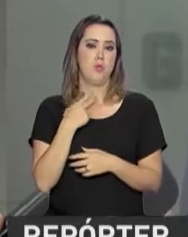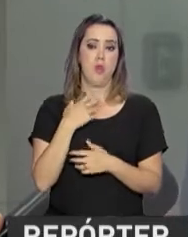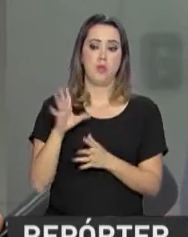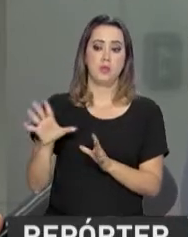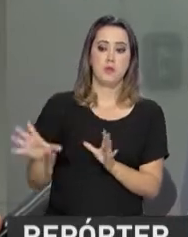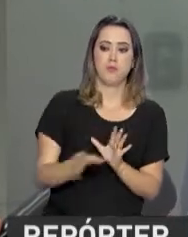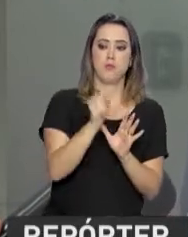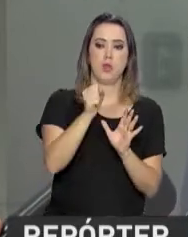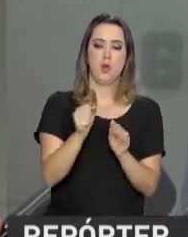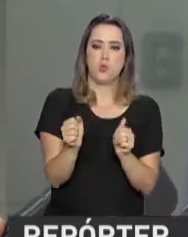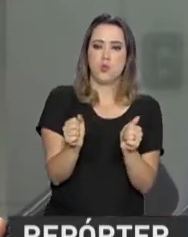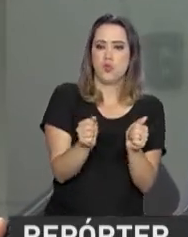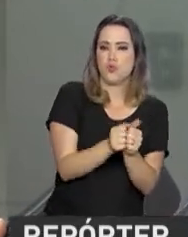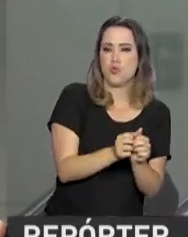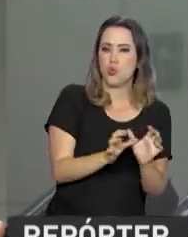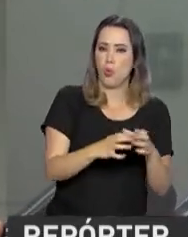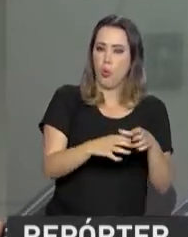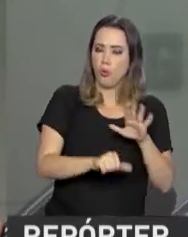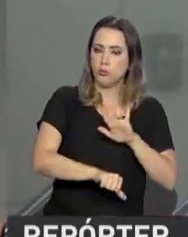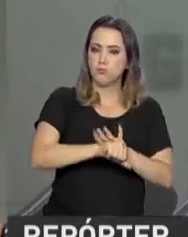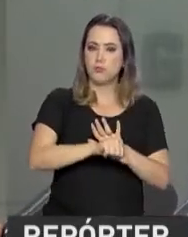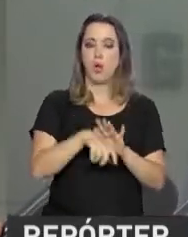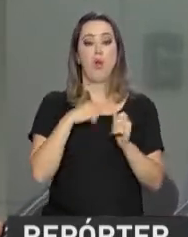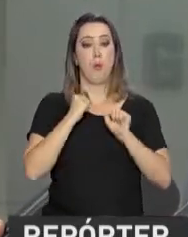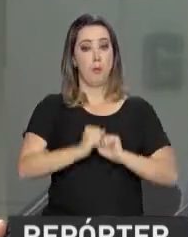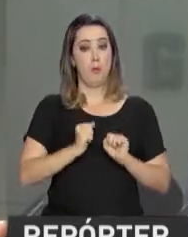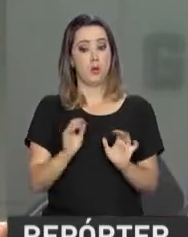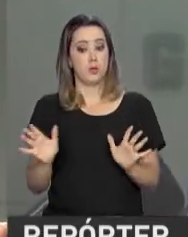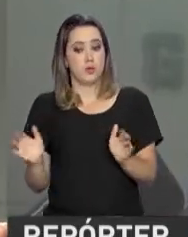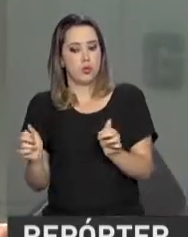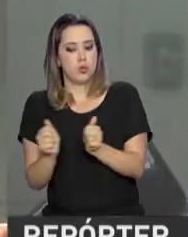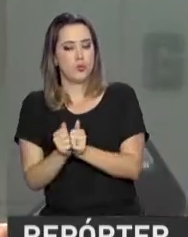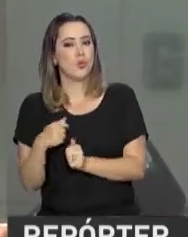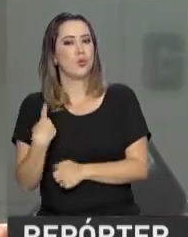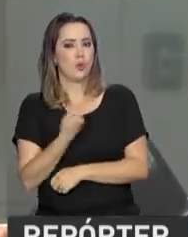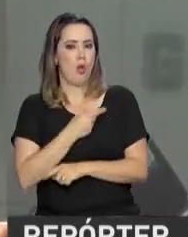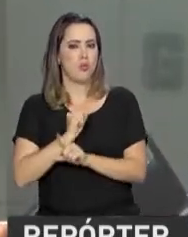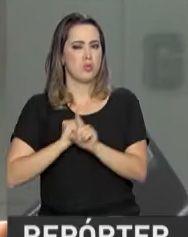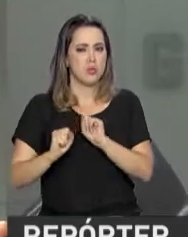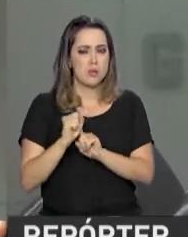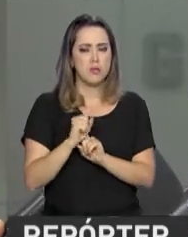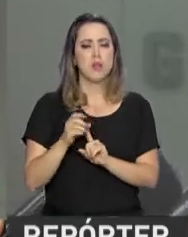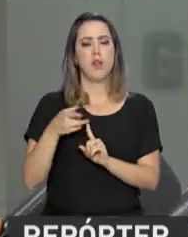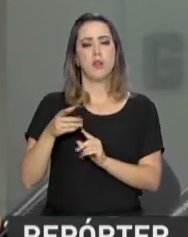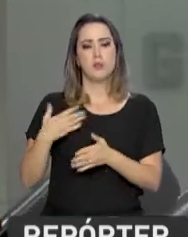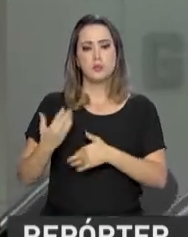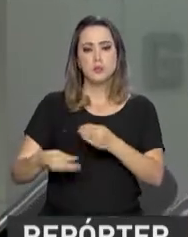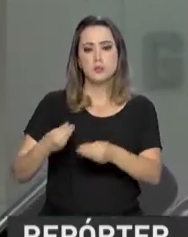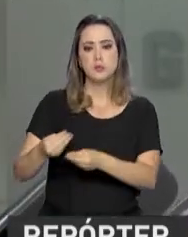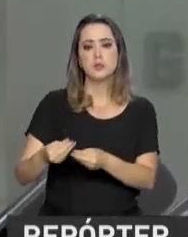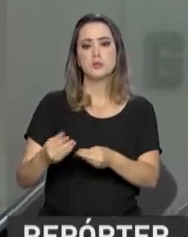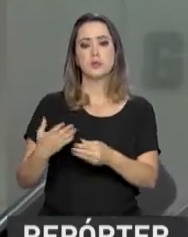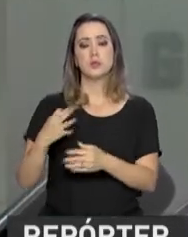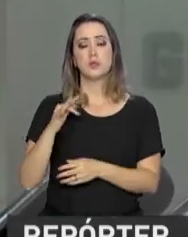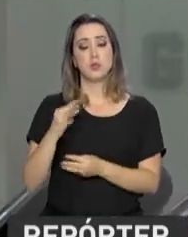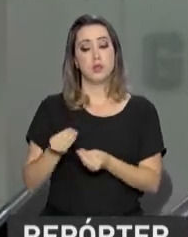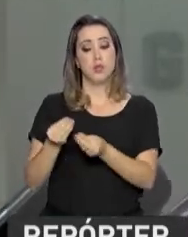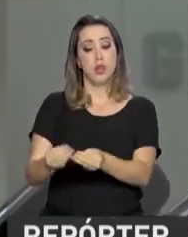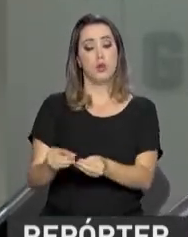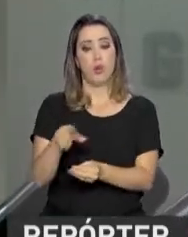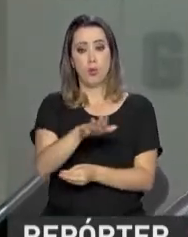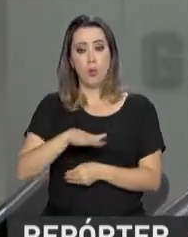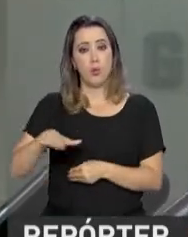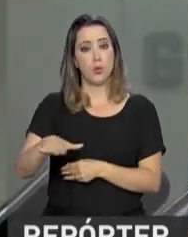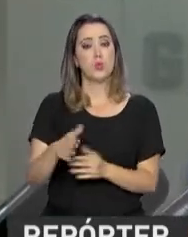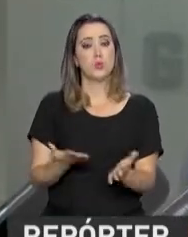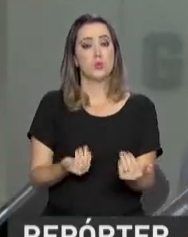atraídos e levados para o crime e que a gente possa mantê-los ao nosso lado, ao lado da sociedade, trazendo evidentemente futuro para eles